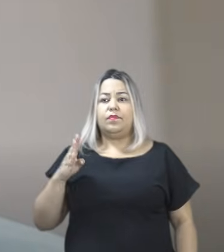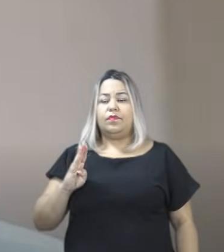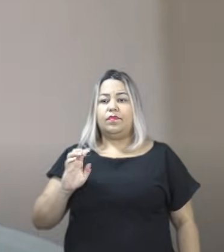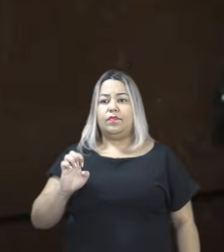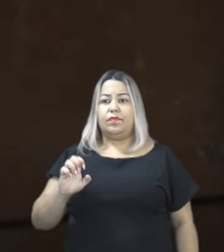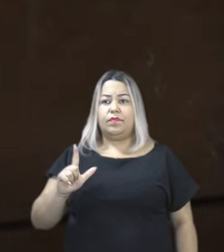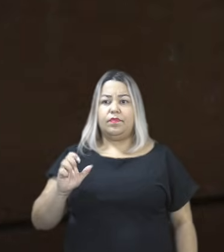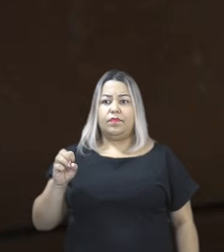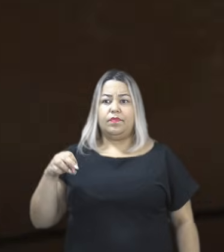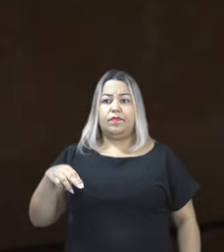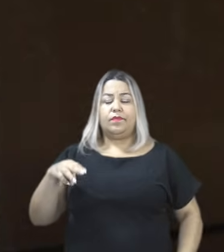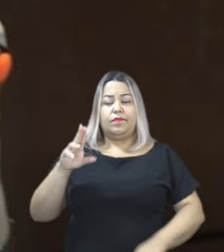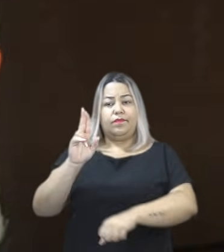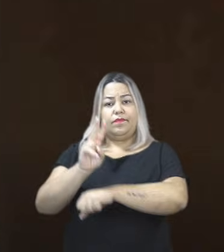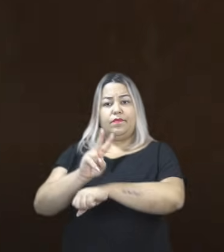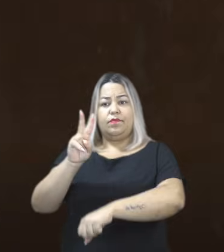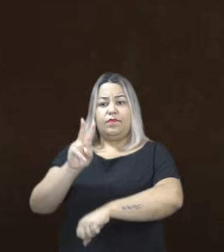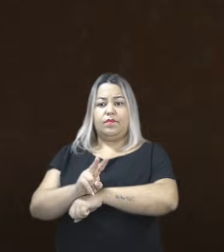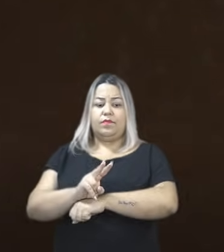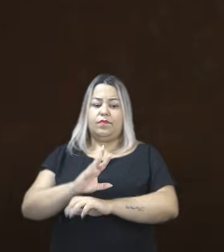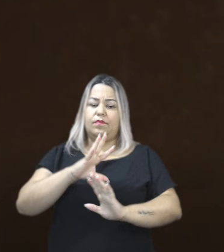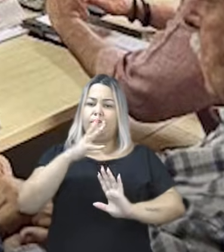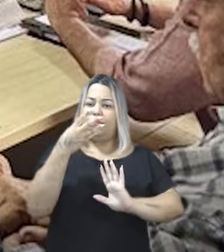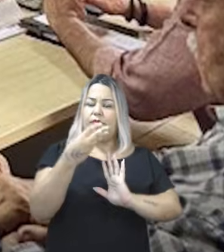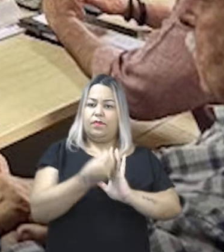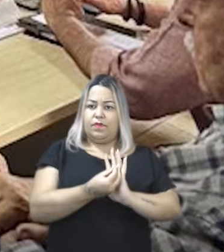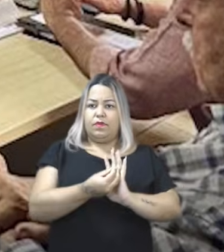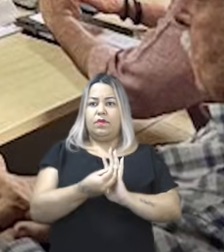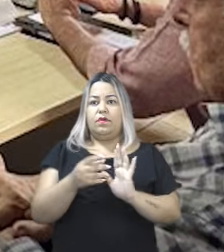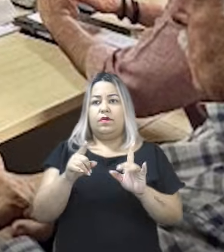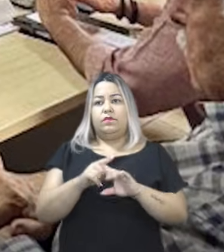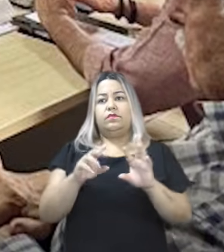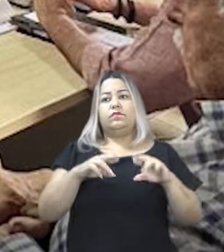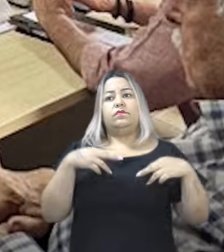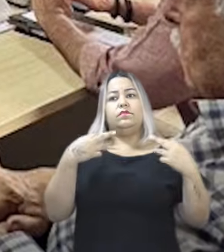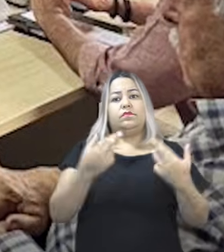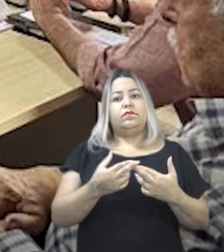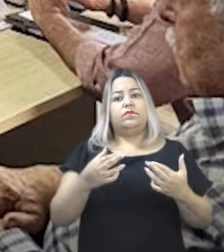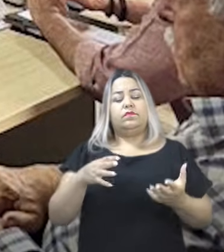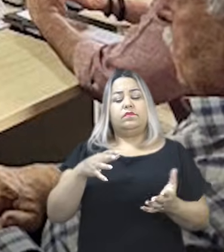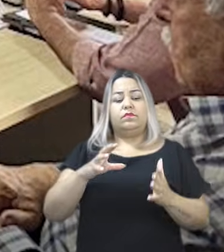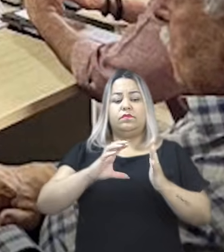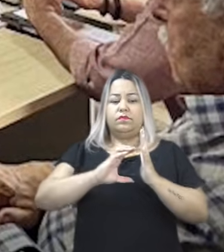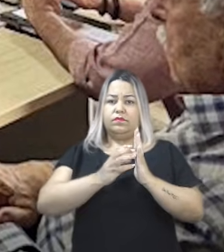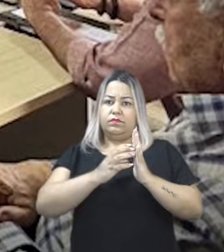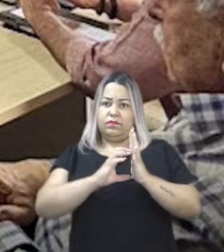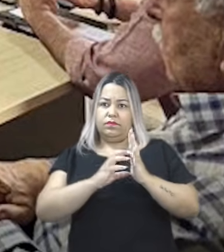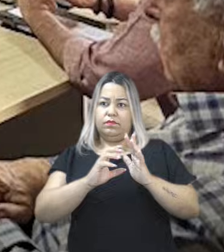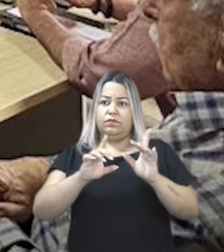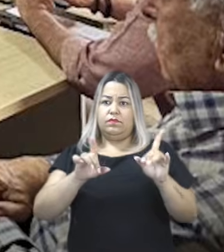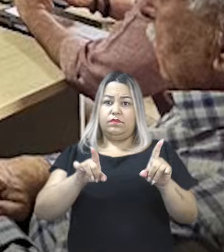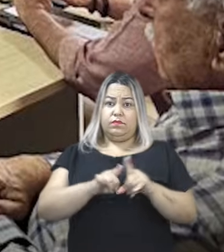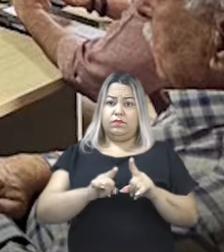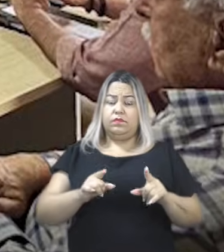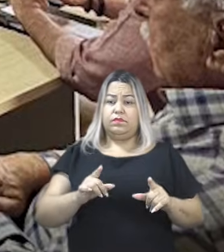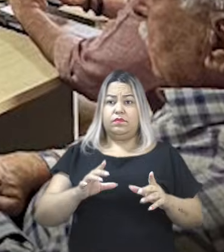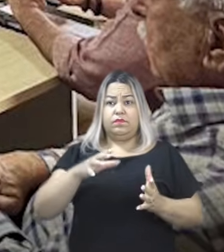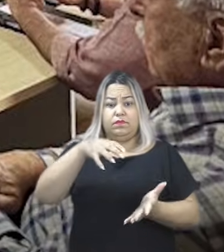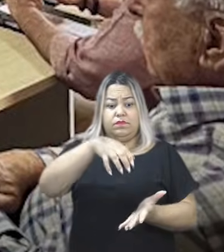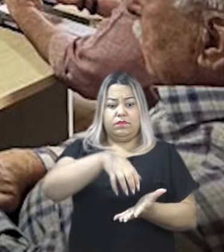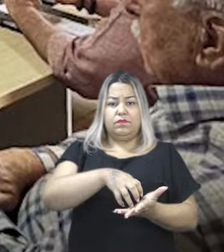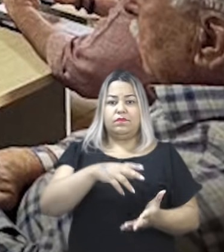debate sobre a defesa da Amazônia e a sustentabilidade, reunindo partidos progressistas e fundações na sede do PT do